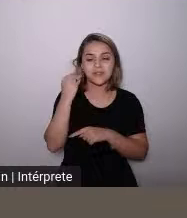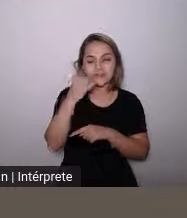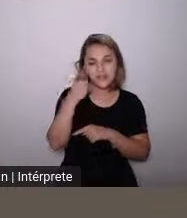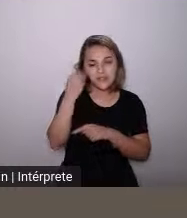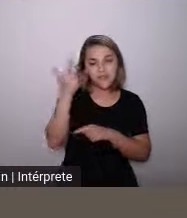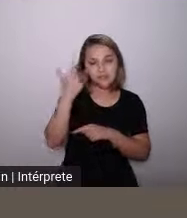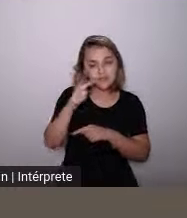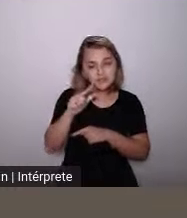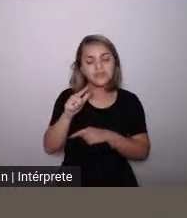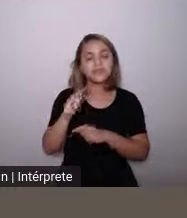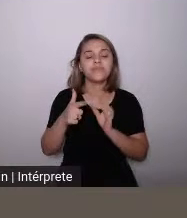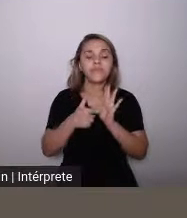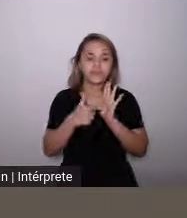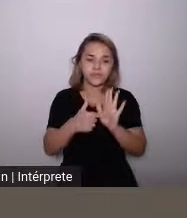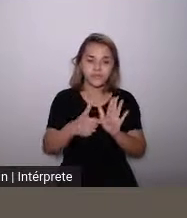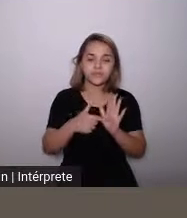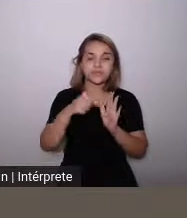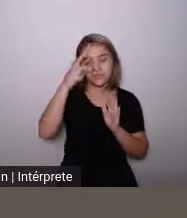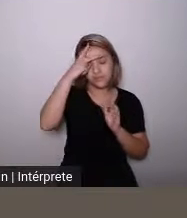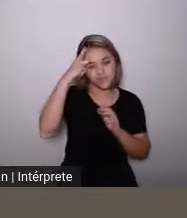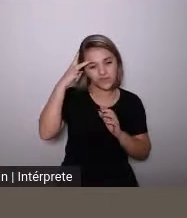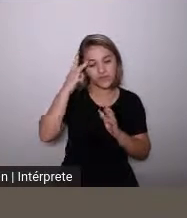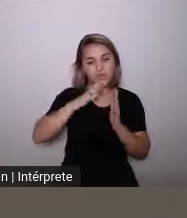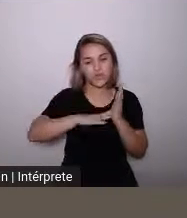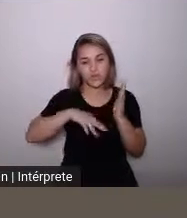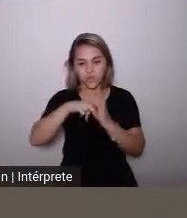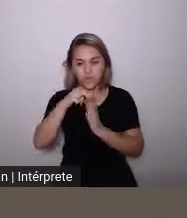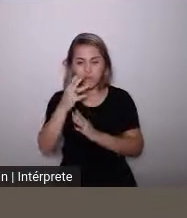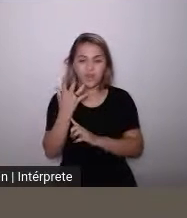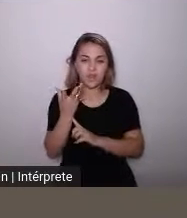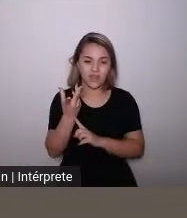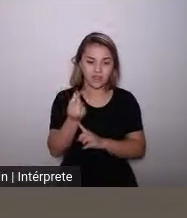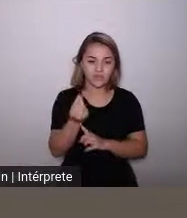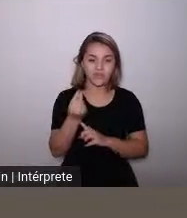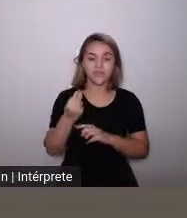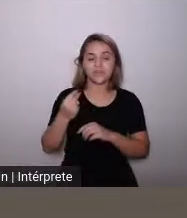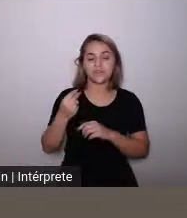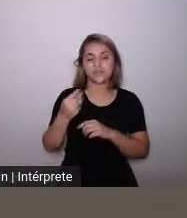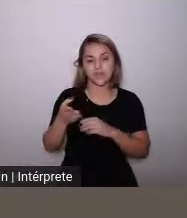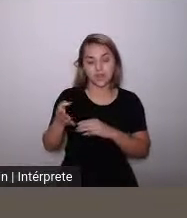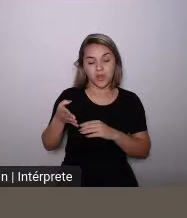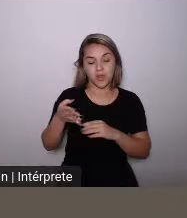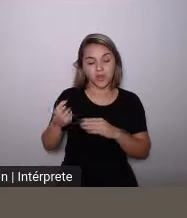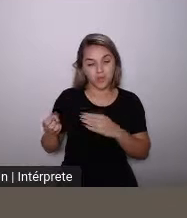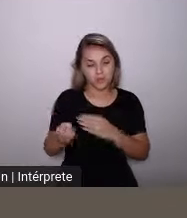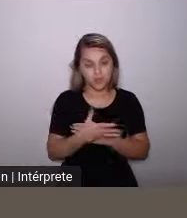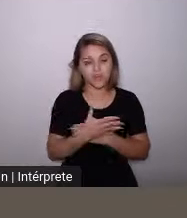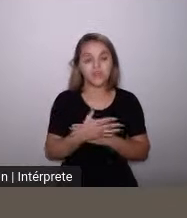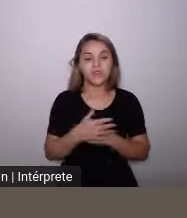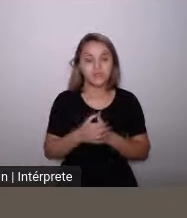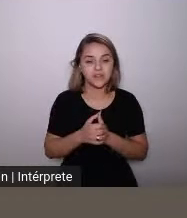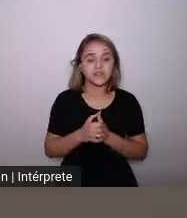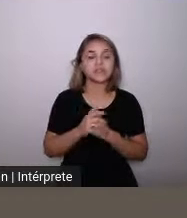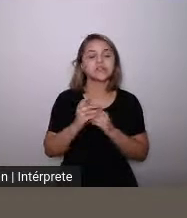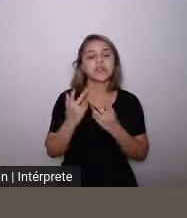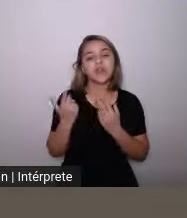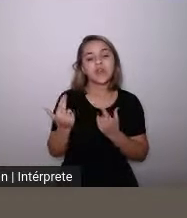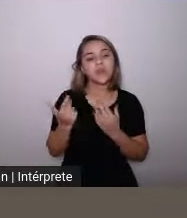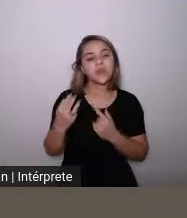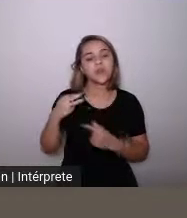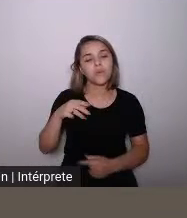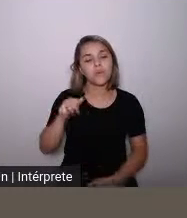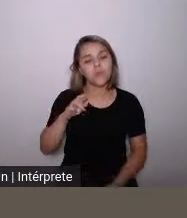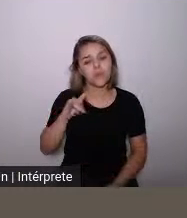dos intelectuais e artistas modernistas, como Mário Peixoto. Dessa forma, o ditado tão conhecido no Segundo Império,